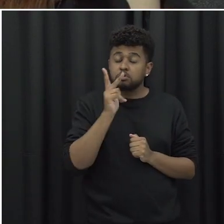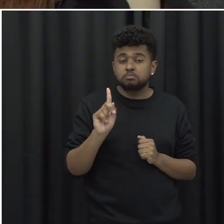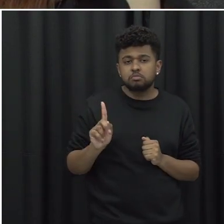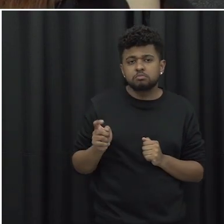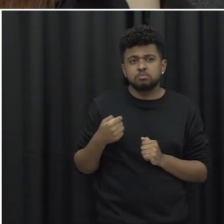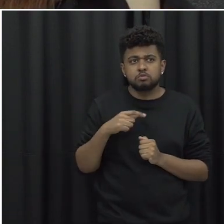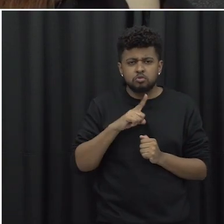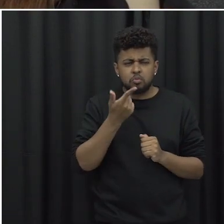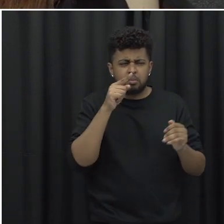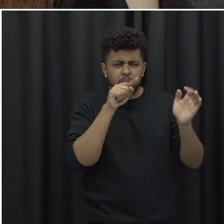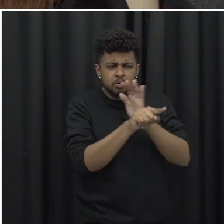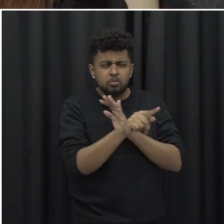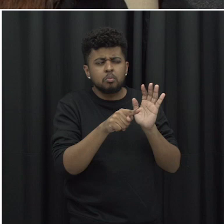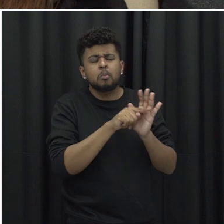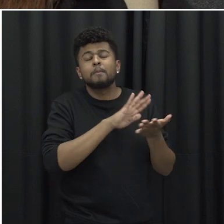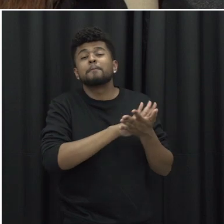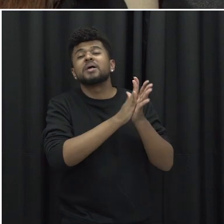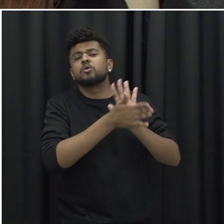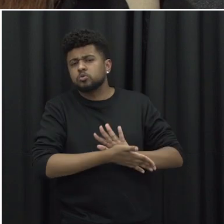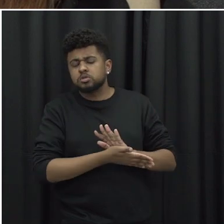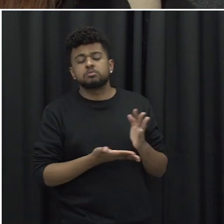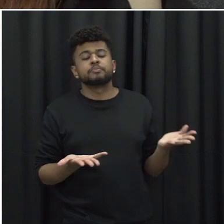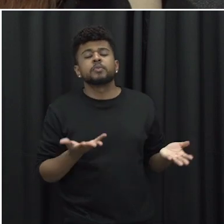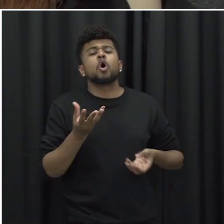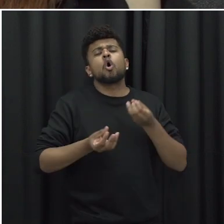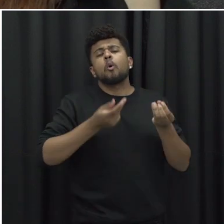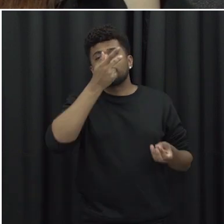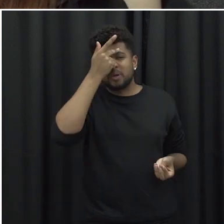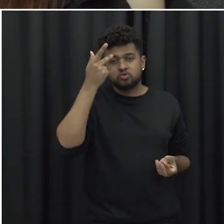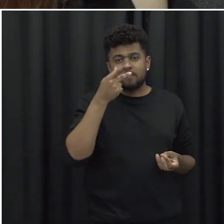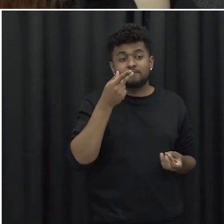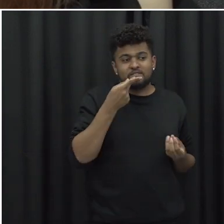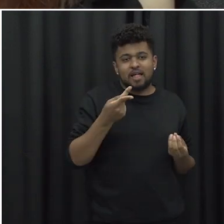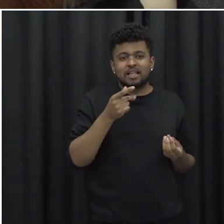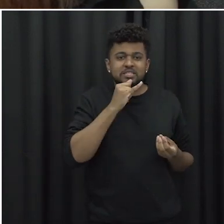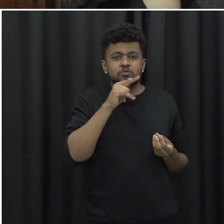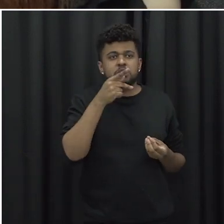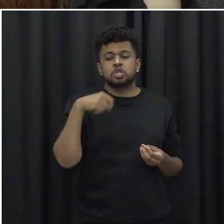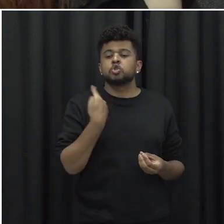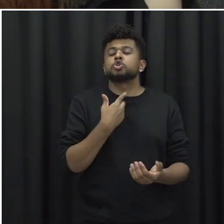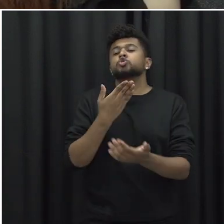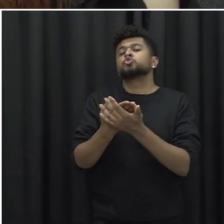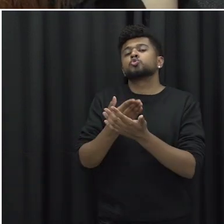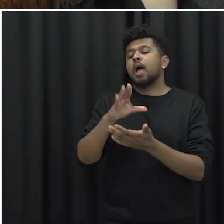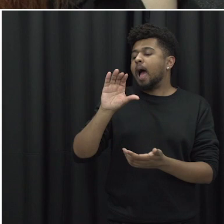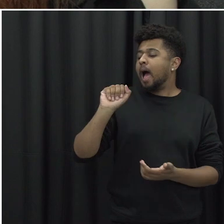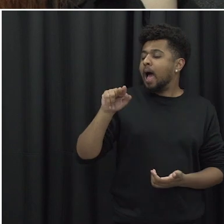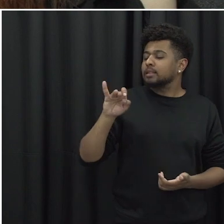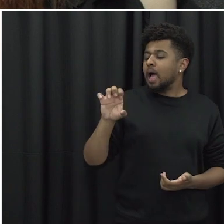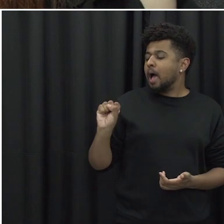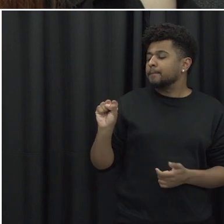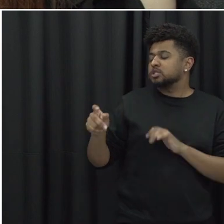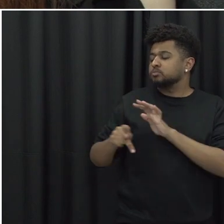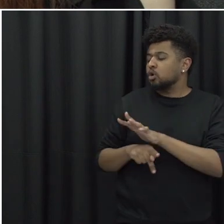gente estuda cannabis para o tratamento das pessoas? Para mim, geralmente, os pacientes vêm